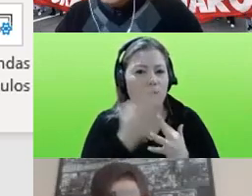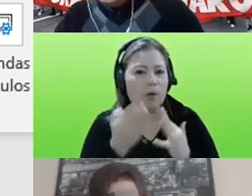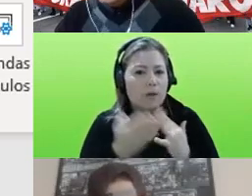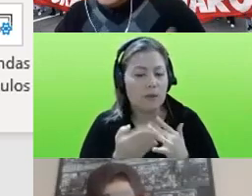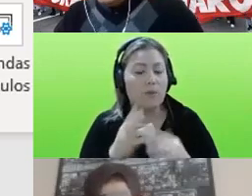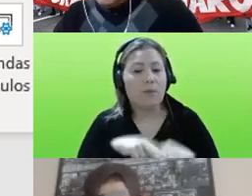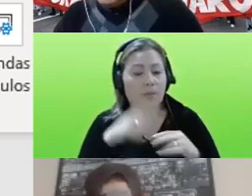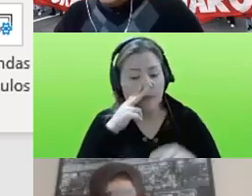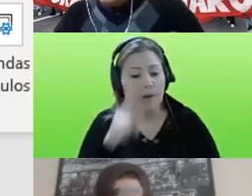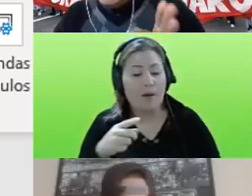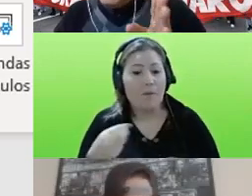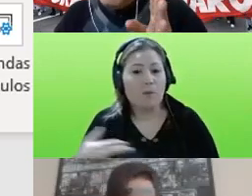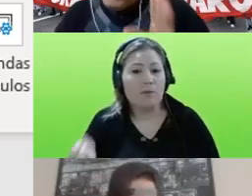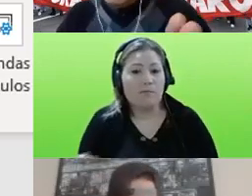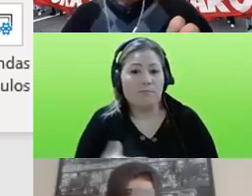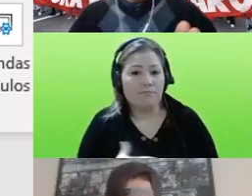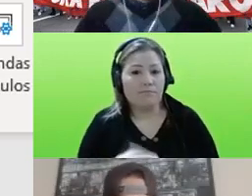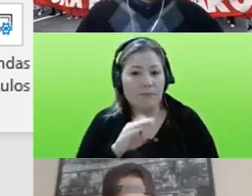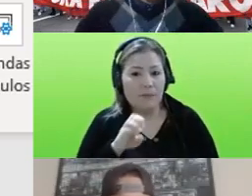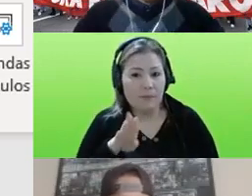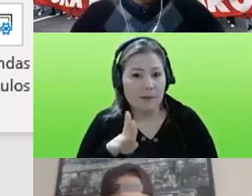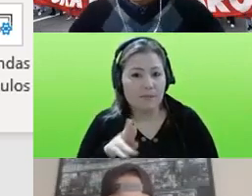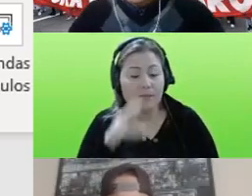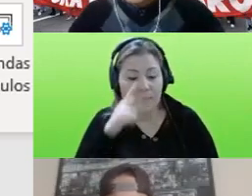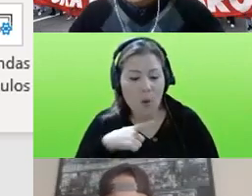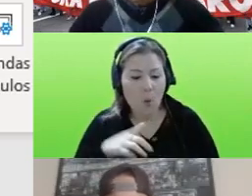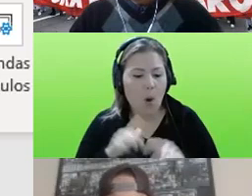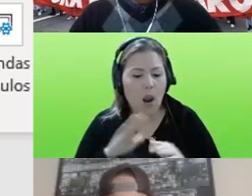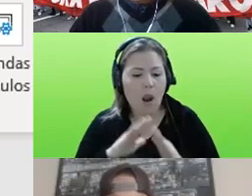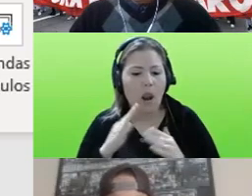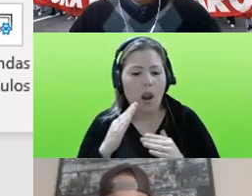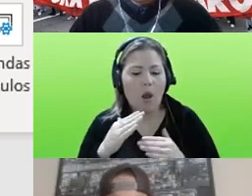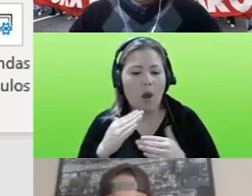modernidade teve, sobretudo, o seu lado mais perverso, que